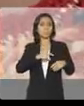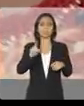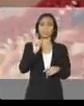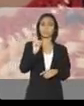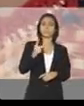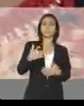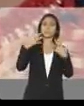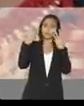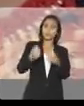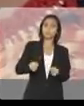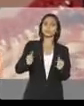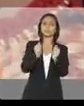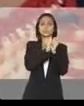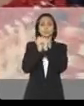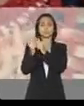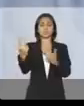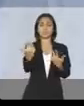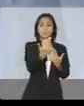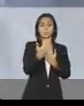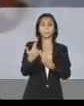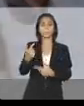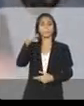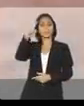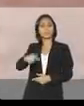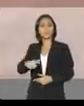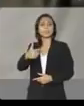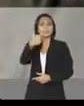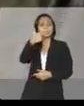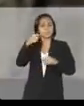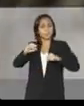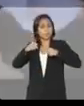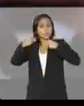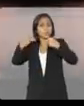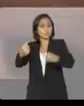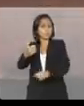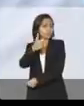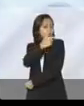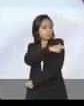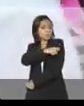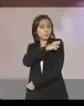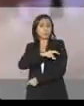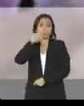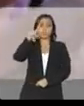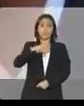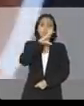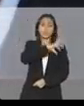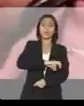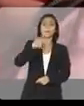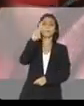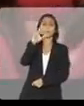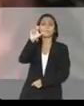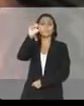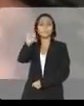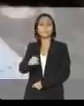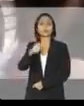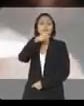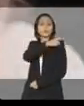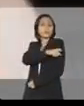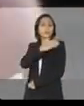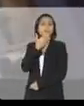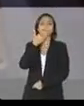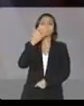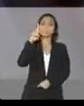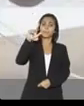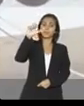medo de povão. Ele é povo como a gente. Paz, a força que o Rio precisa é a força do amor de paz. O